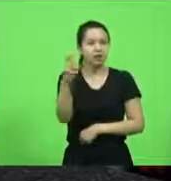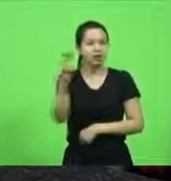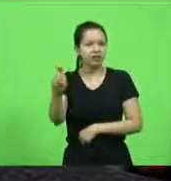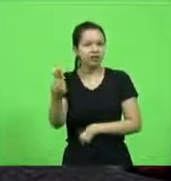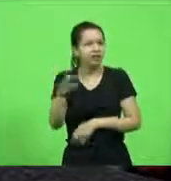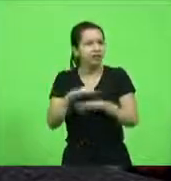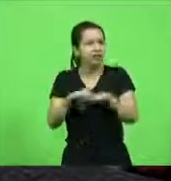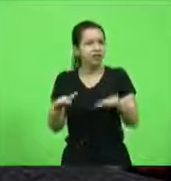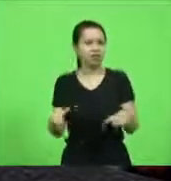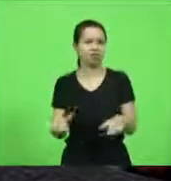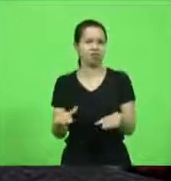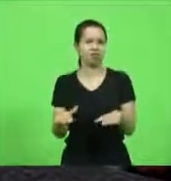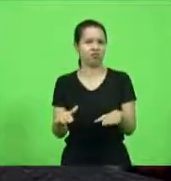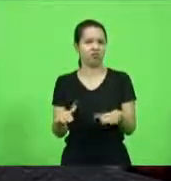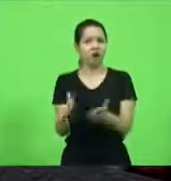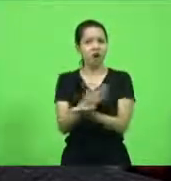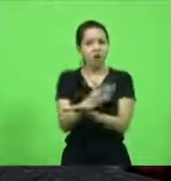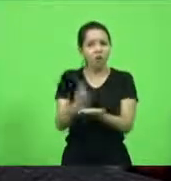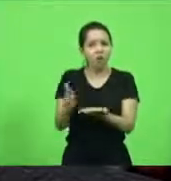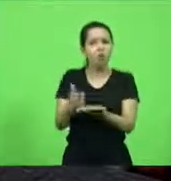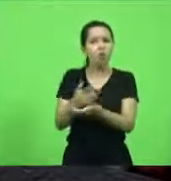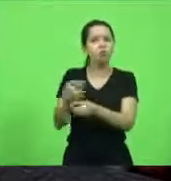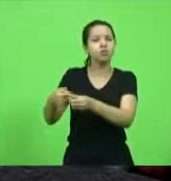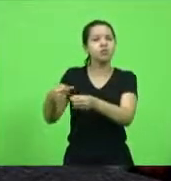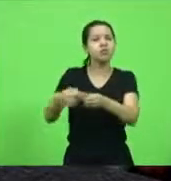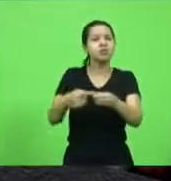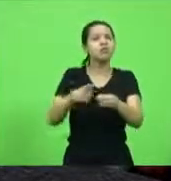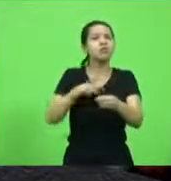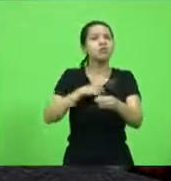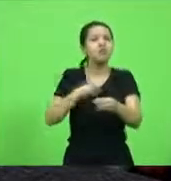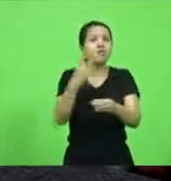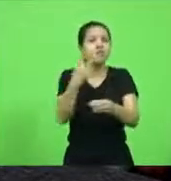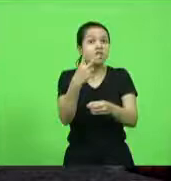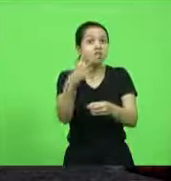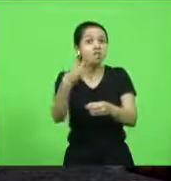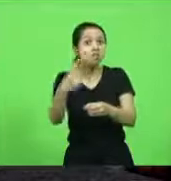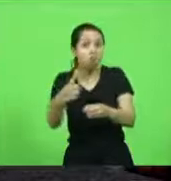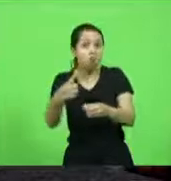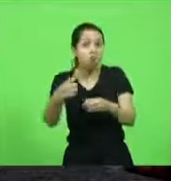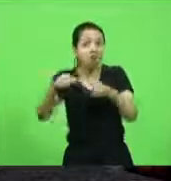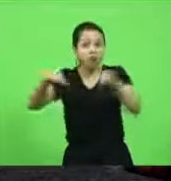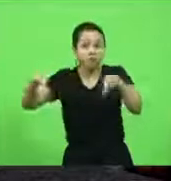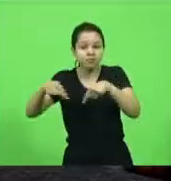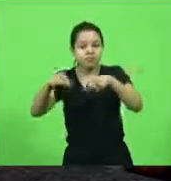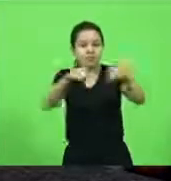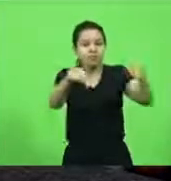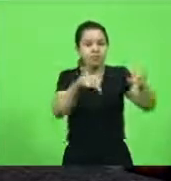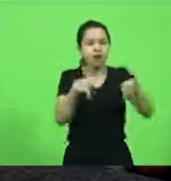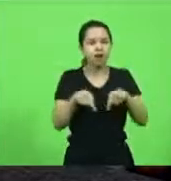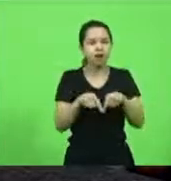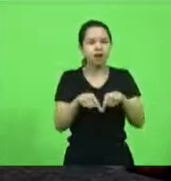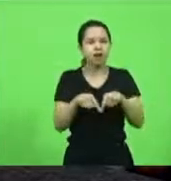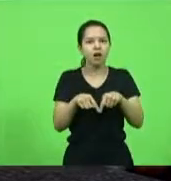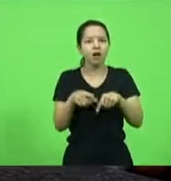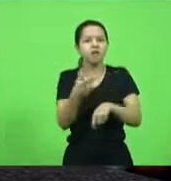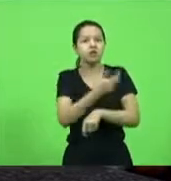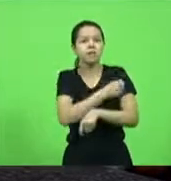Tem município que tem 21 salas de vacina, só uma está aplicando vacina?